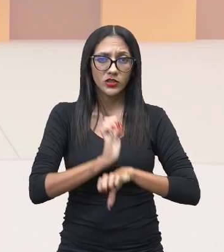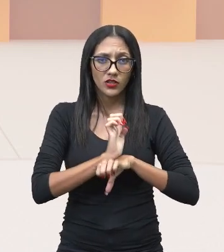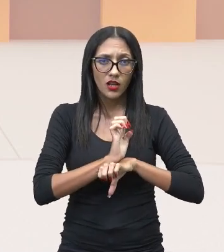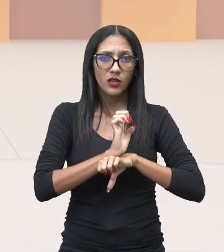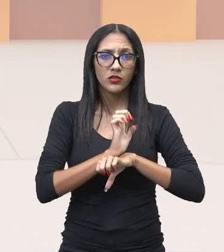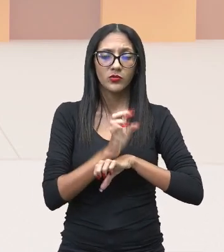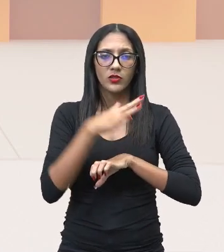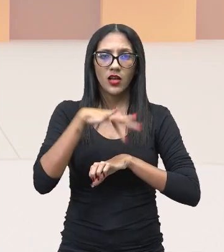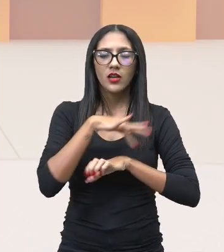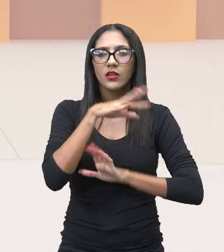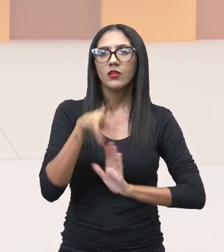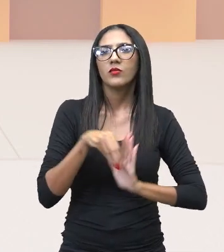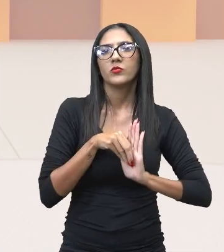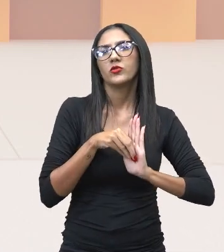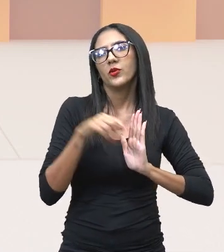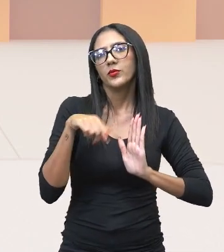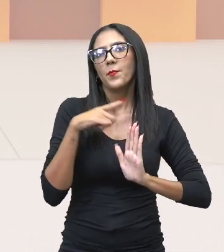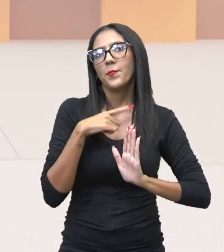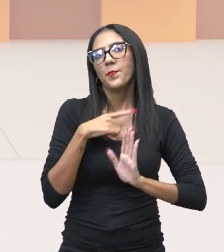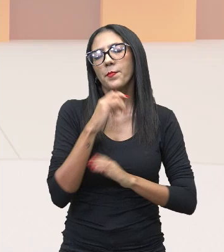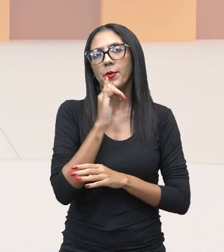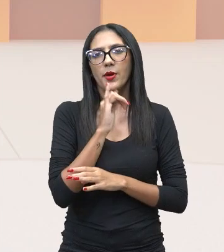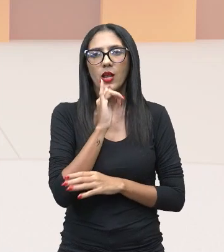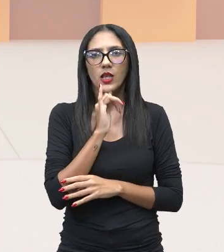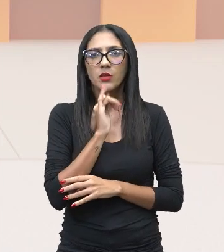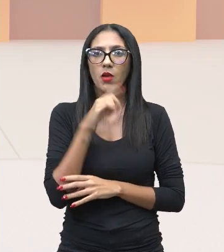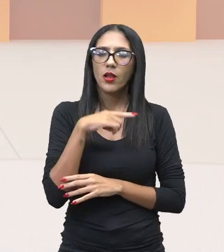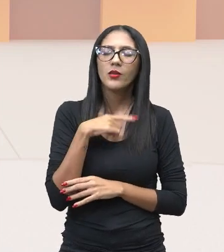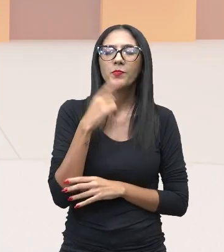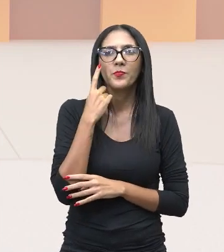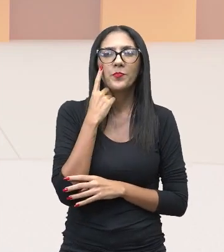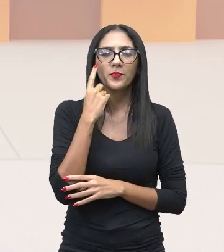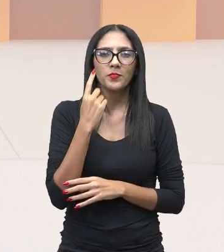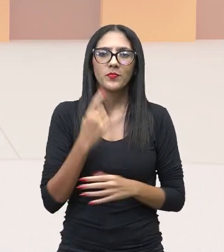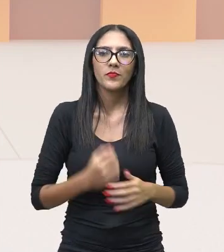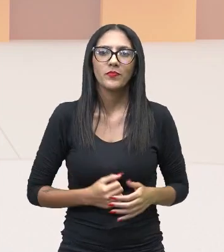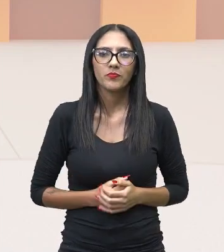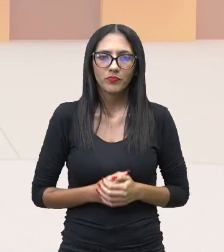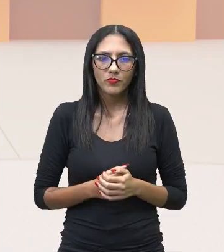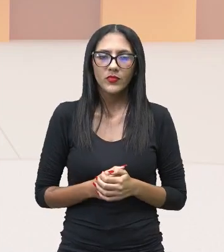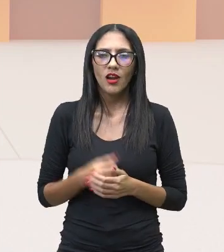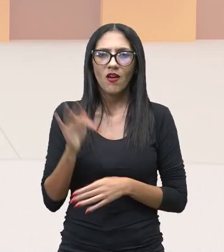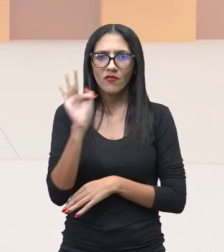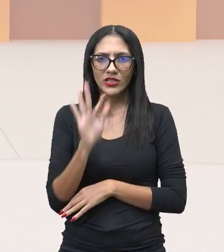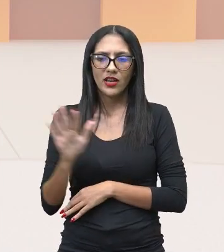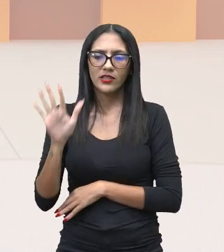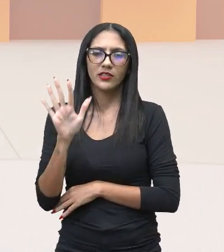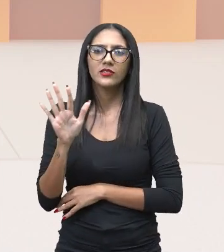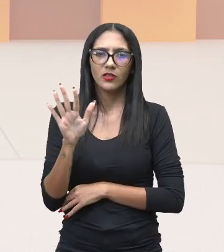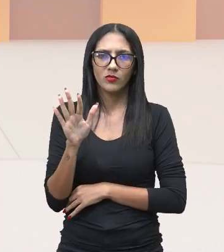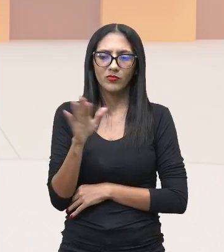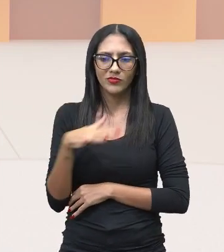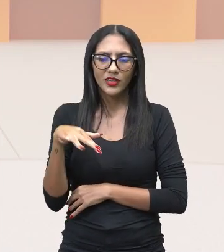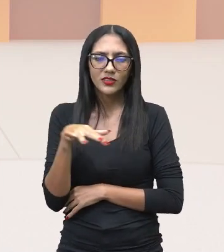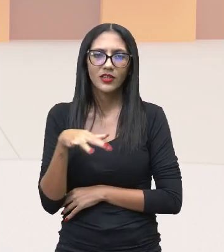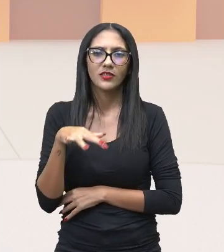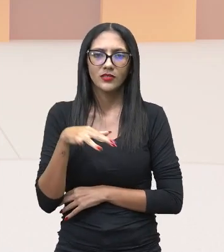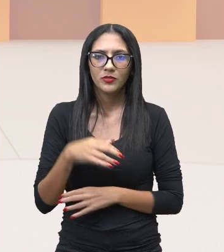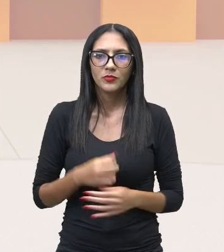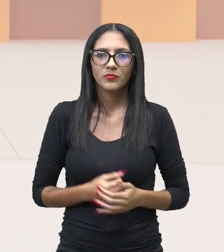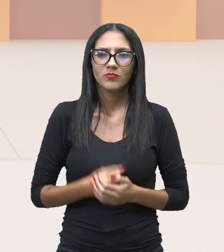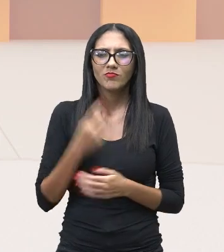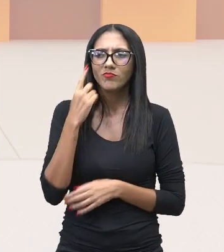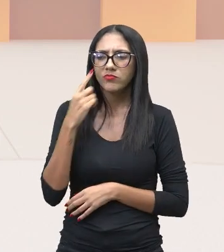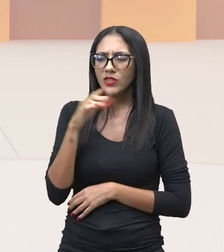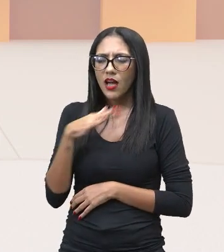Amazônia, a gente está falando, por exemplo, numa questão, primeiro, questão da federalização das áreas. Aquela pontinha onde